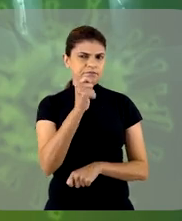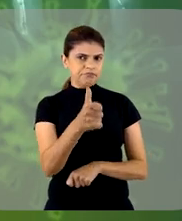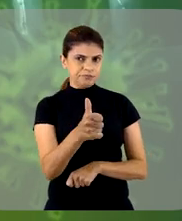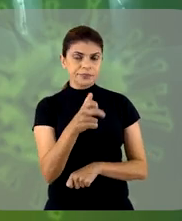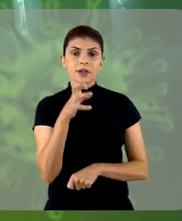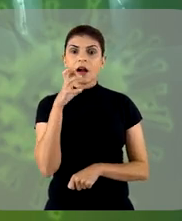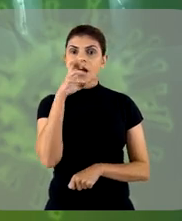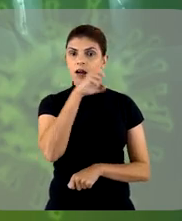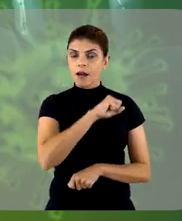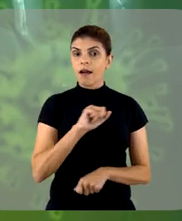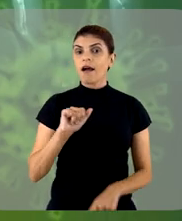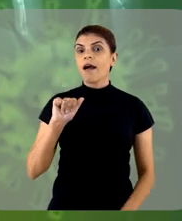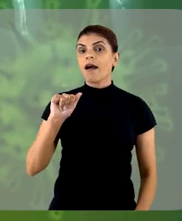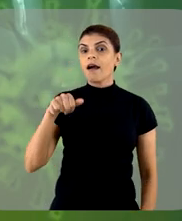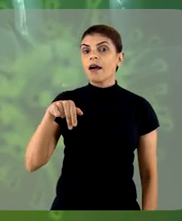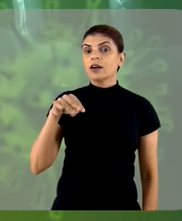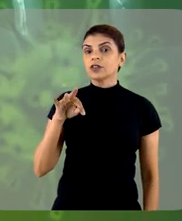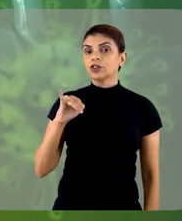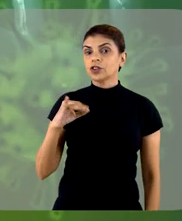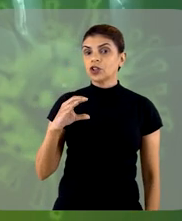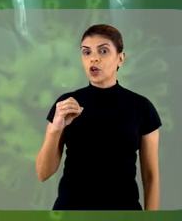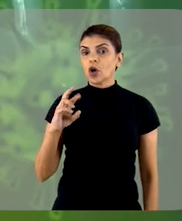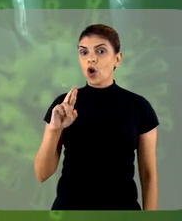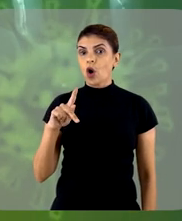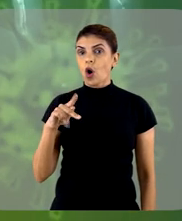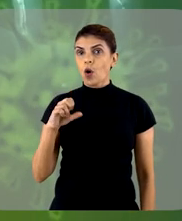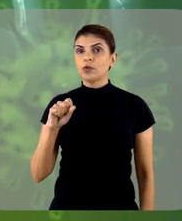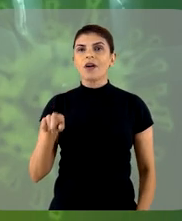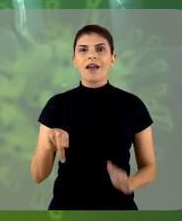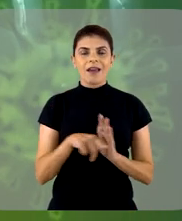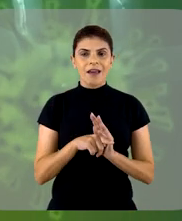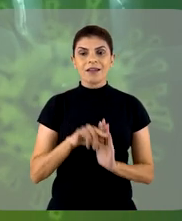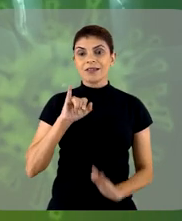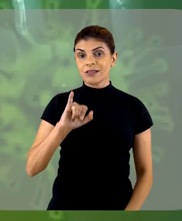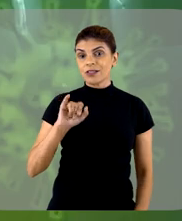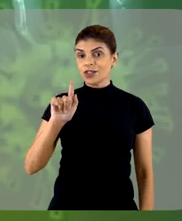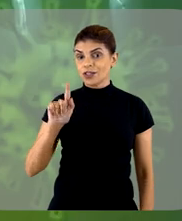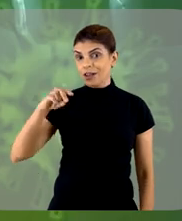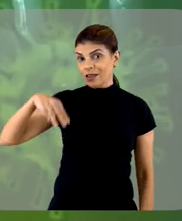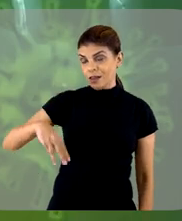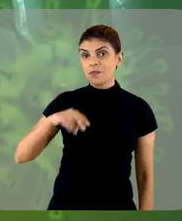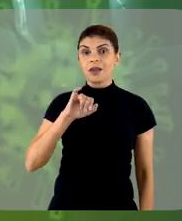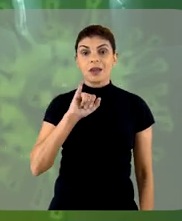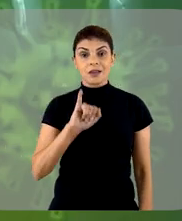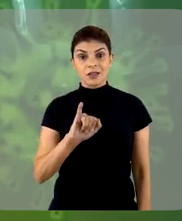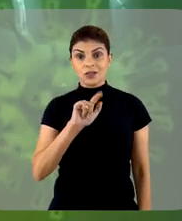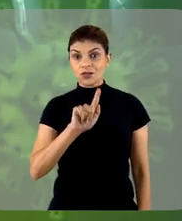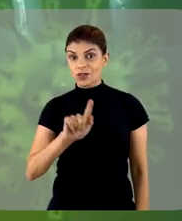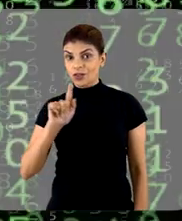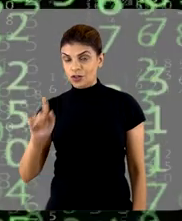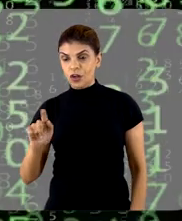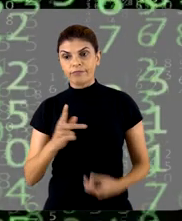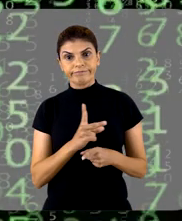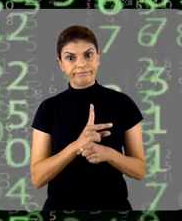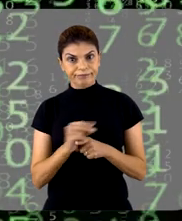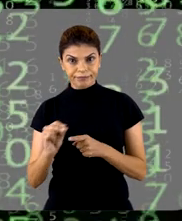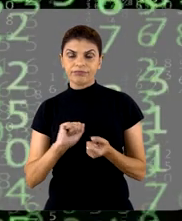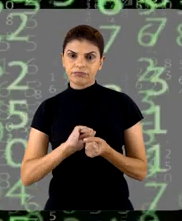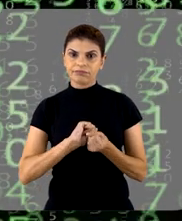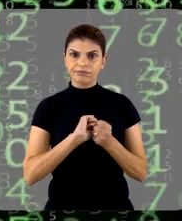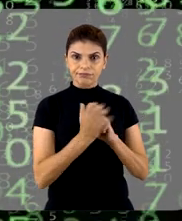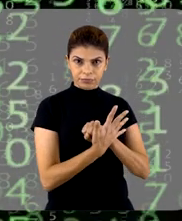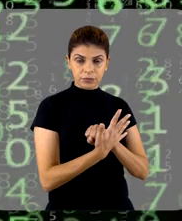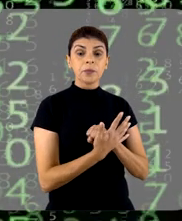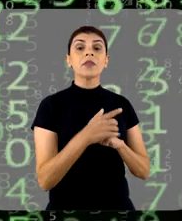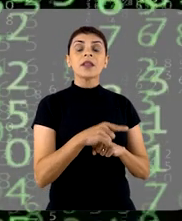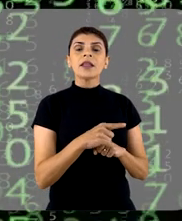de anticorpos, que são os famosos IgM e IgG contra o novo coronavírus. Através desse